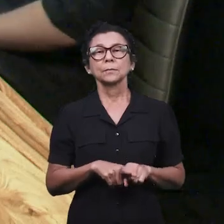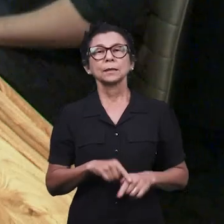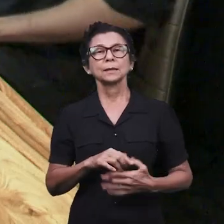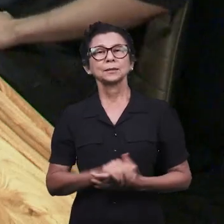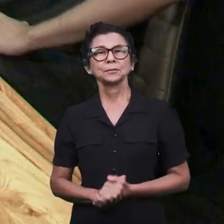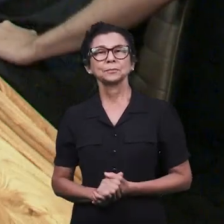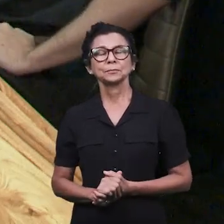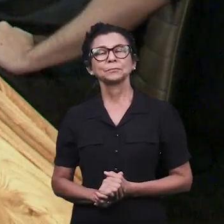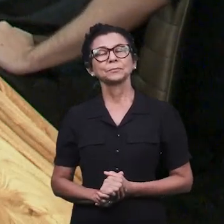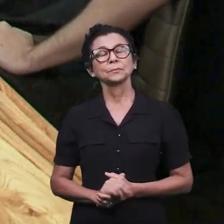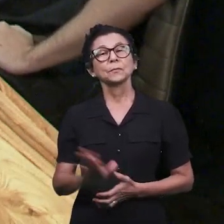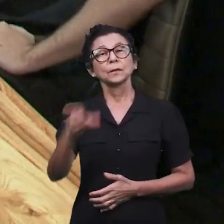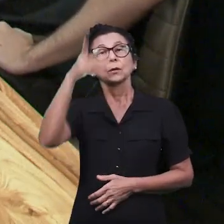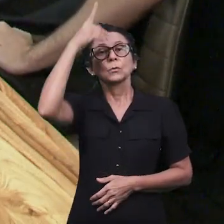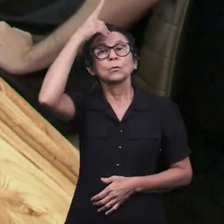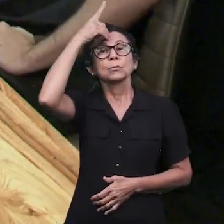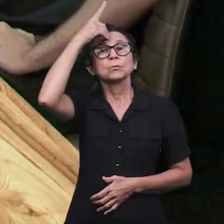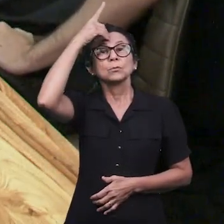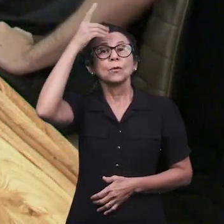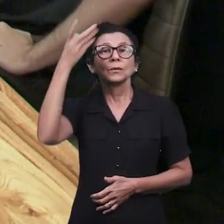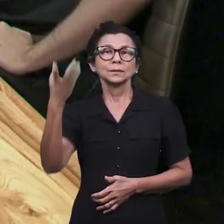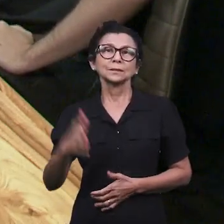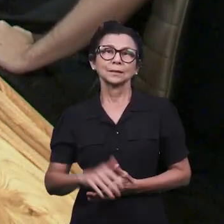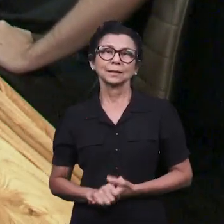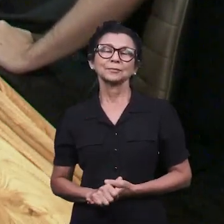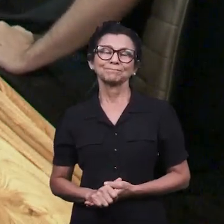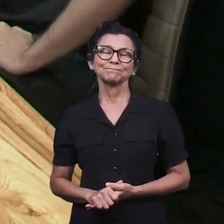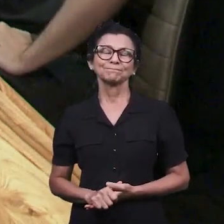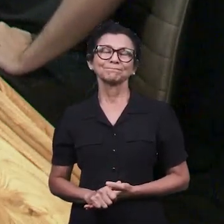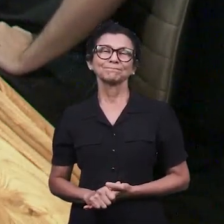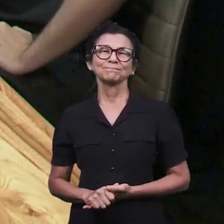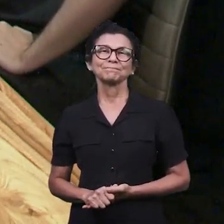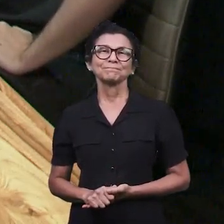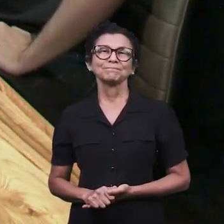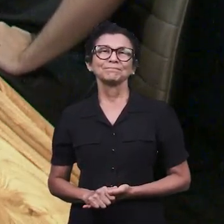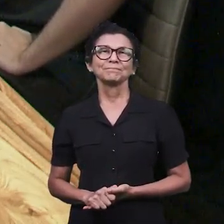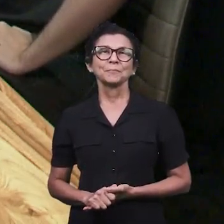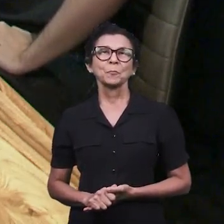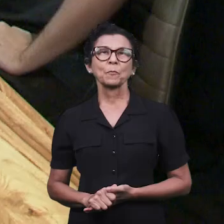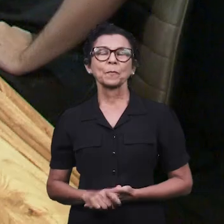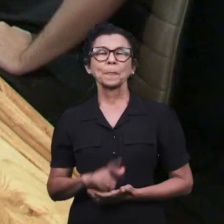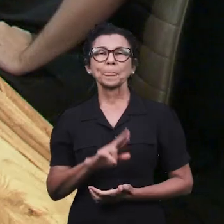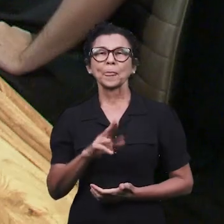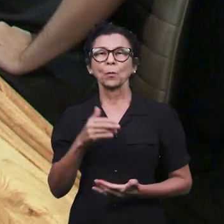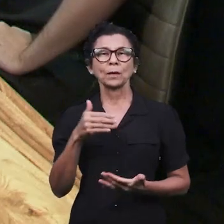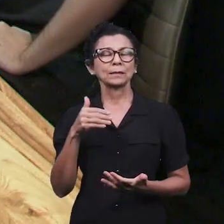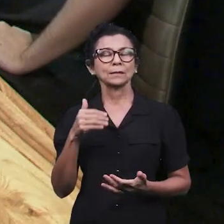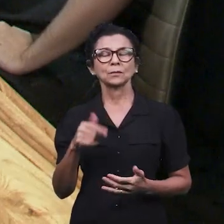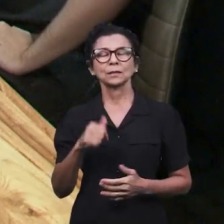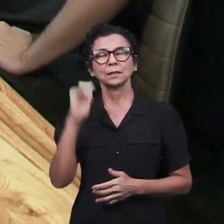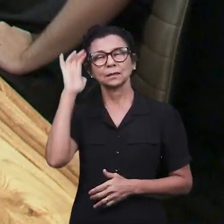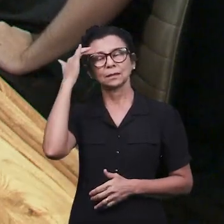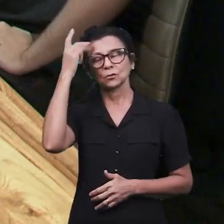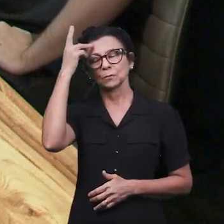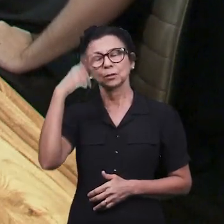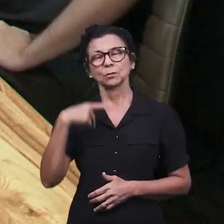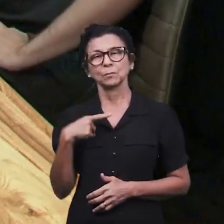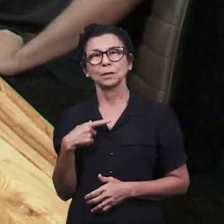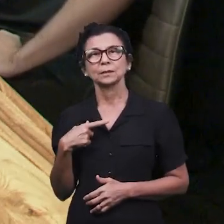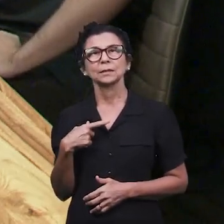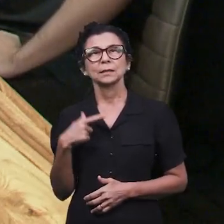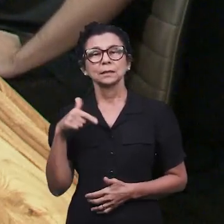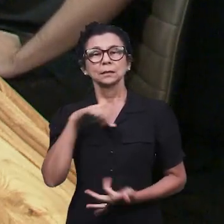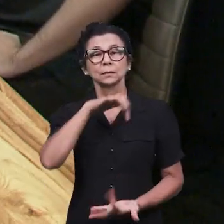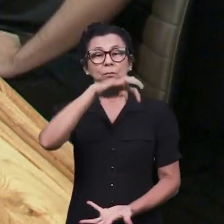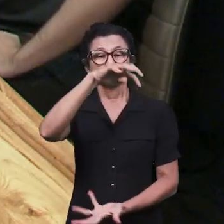razão é a experiência com os dons espirituais, né, Duda? Com certeza. Muitas vezes no universo nós não